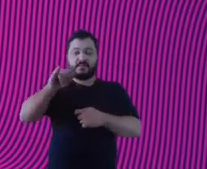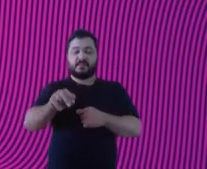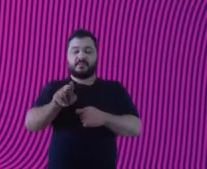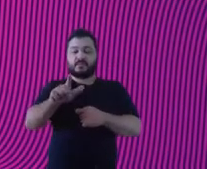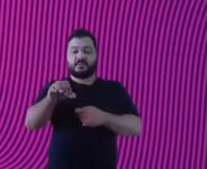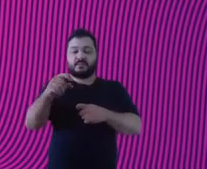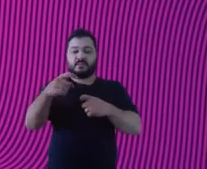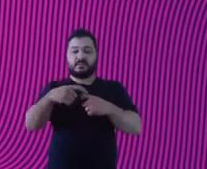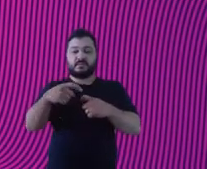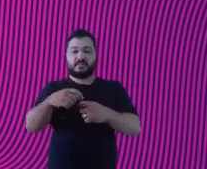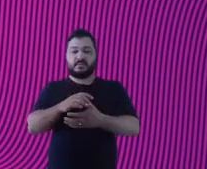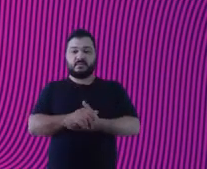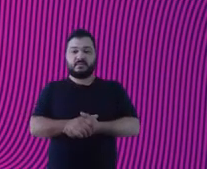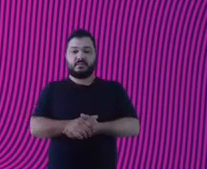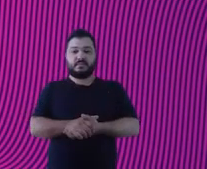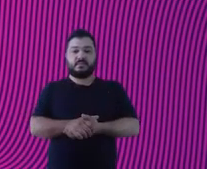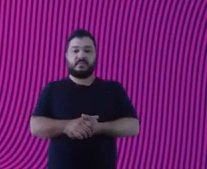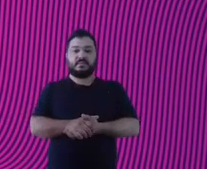na...